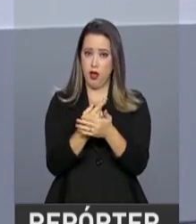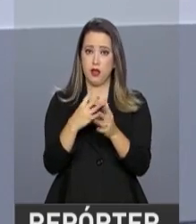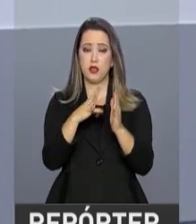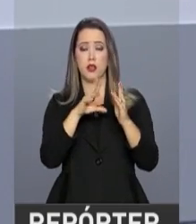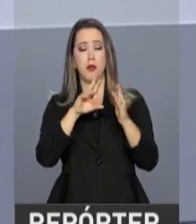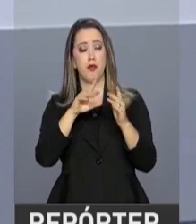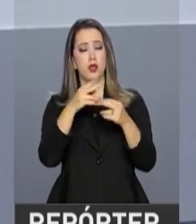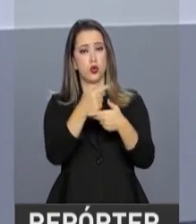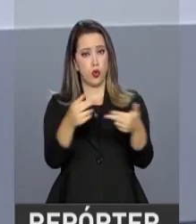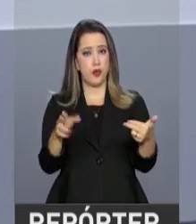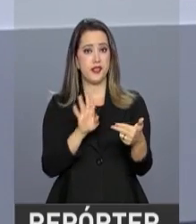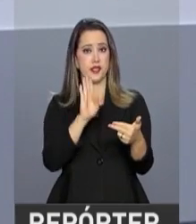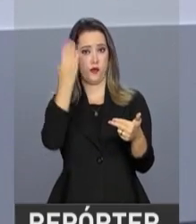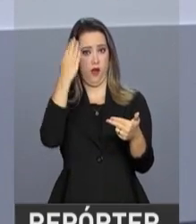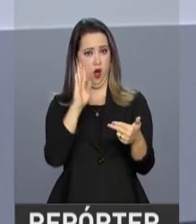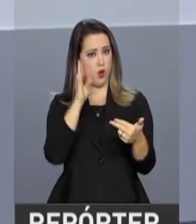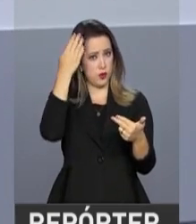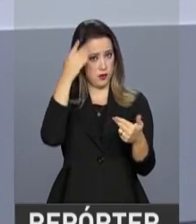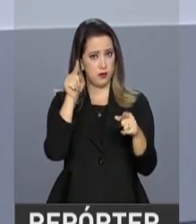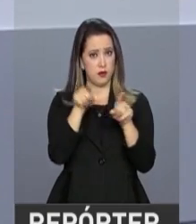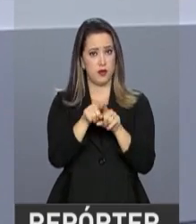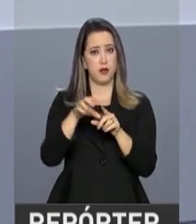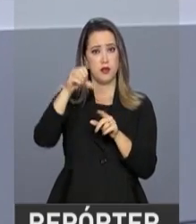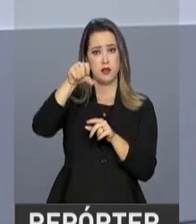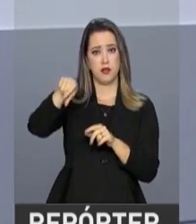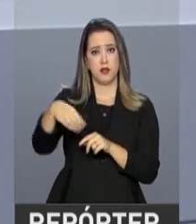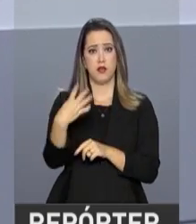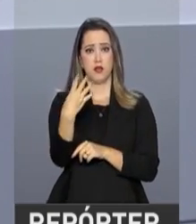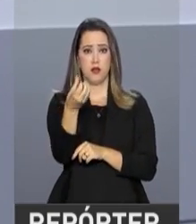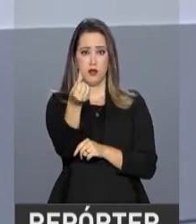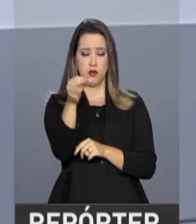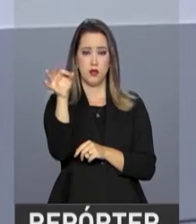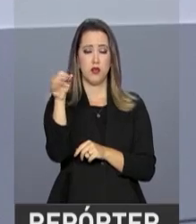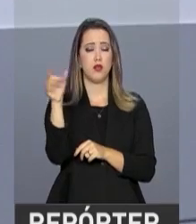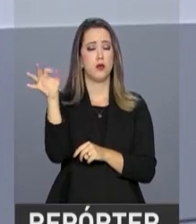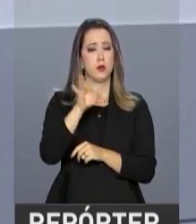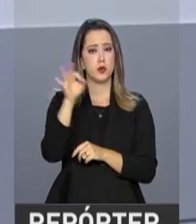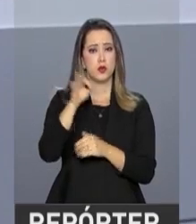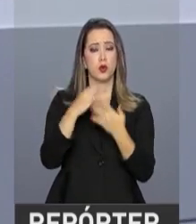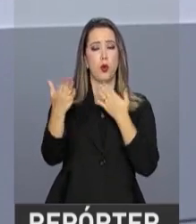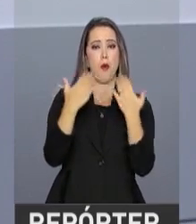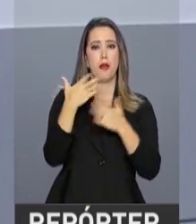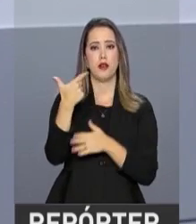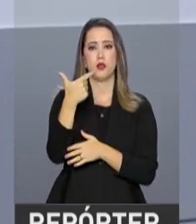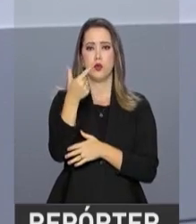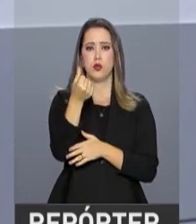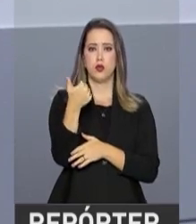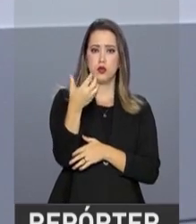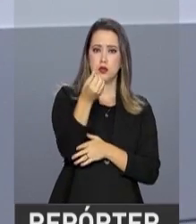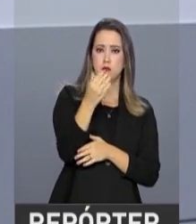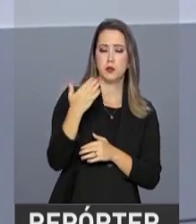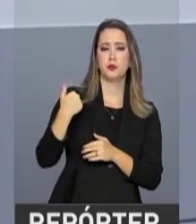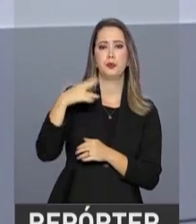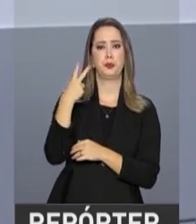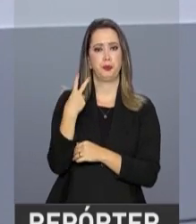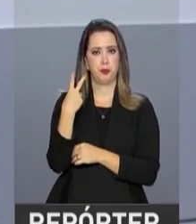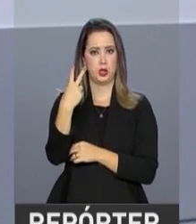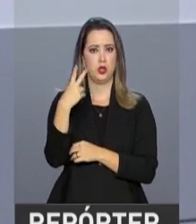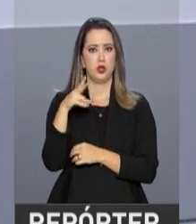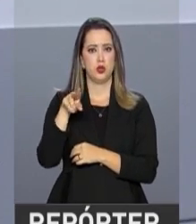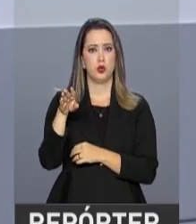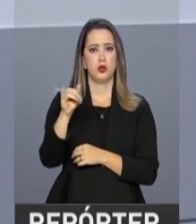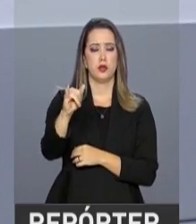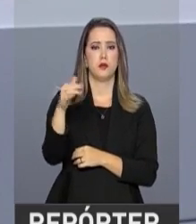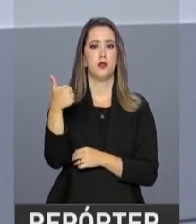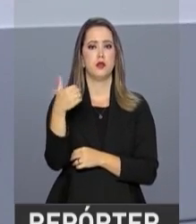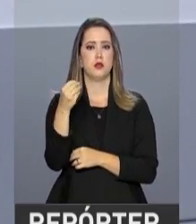é 9,46 por cento maior que o que o alcançado em 2016 quando as apreensões somaram 2 milhões e 100